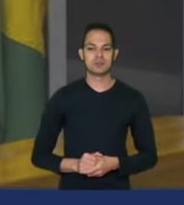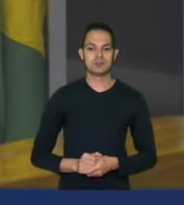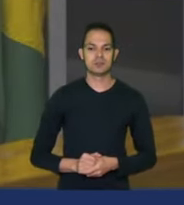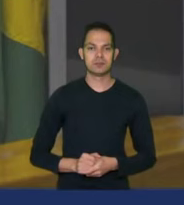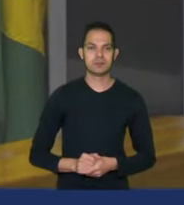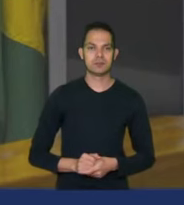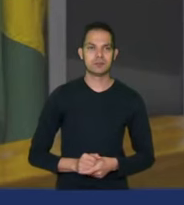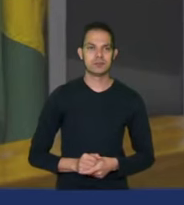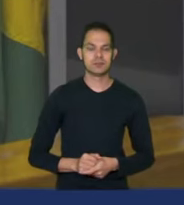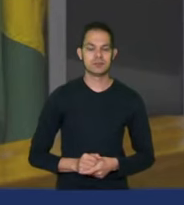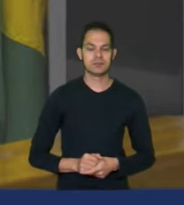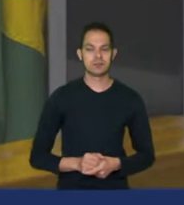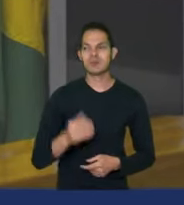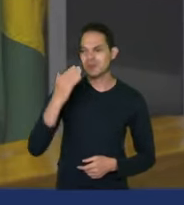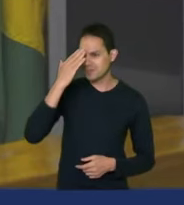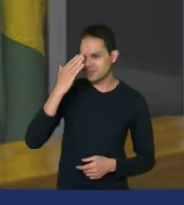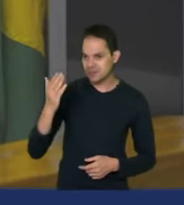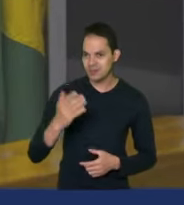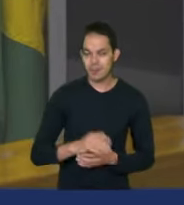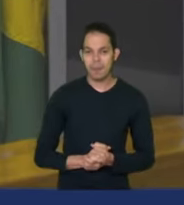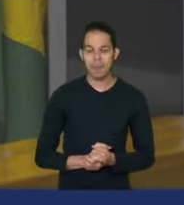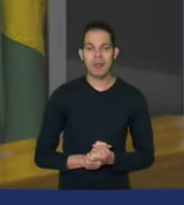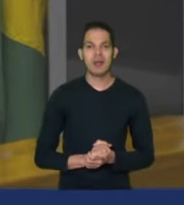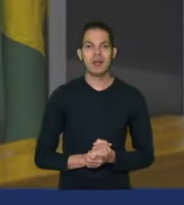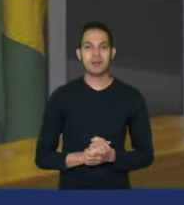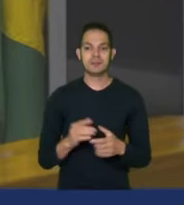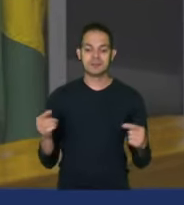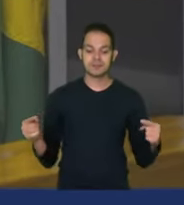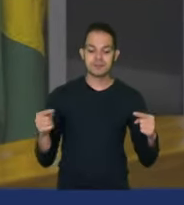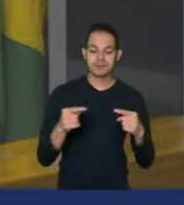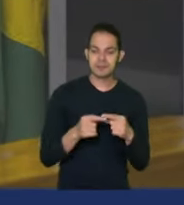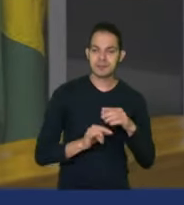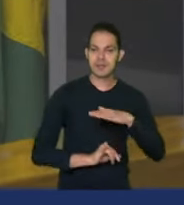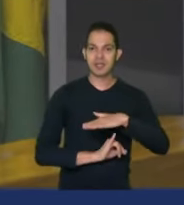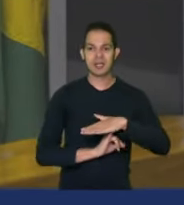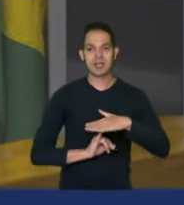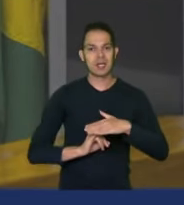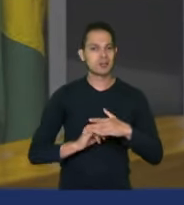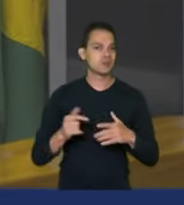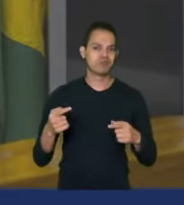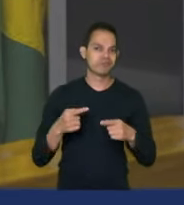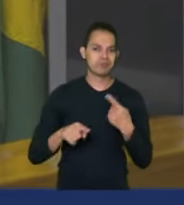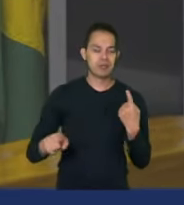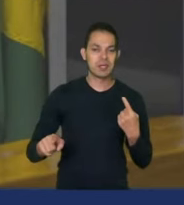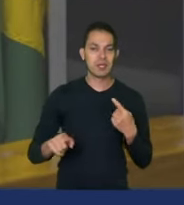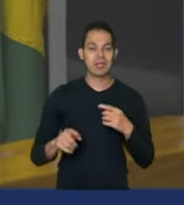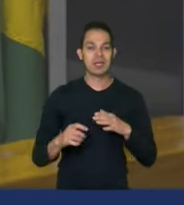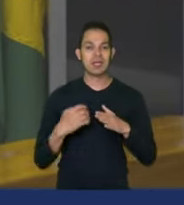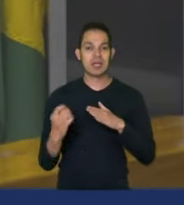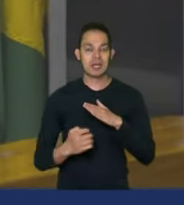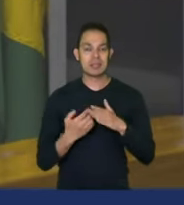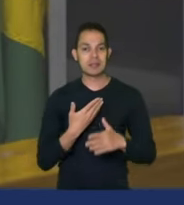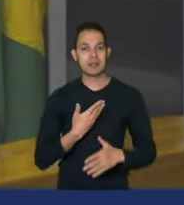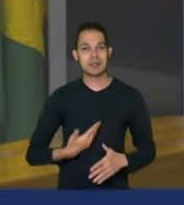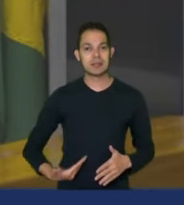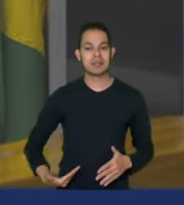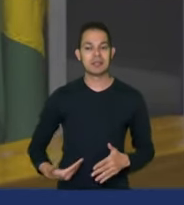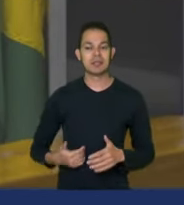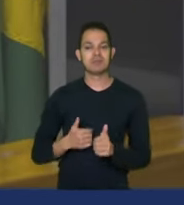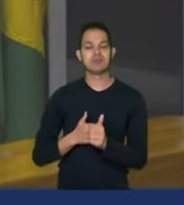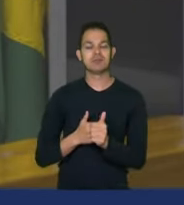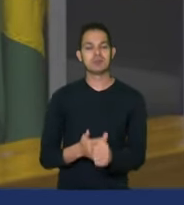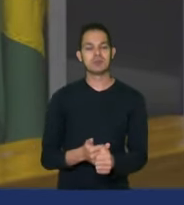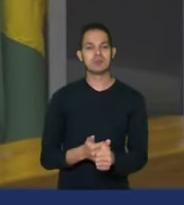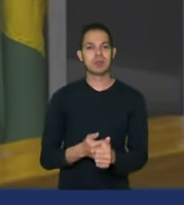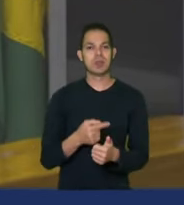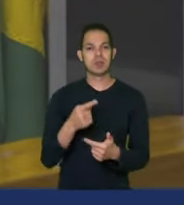Deputado. Obrigado, deputado. Não vai ao encontro da própria institucionalidade que nós temos. As empresas estatais elas têm que seguir os imperativos